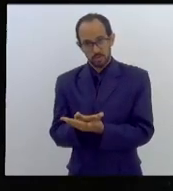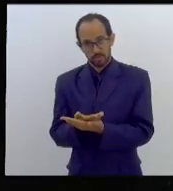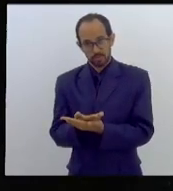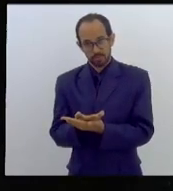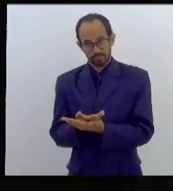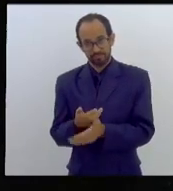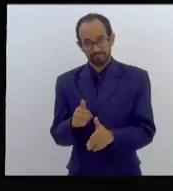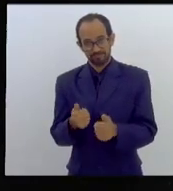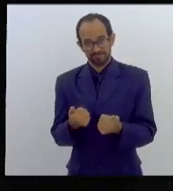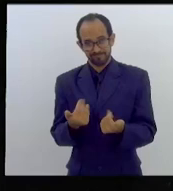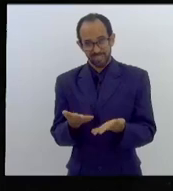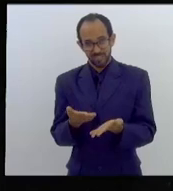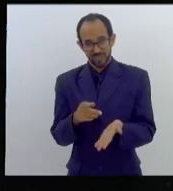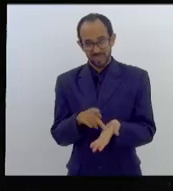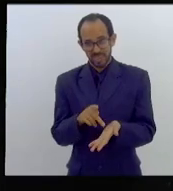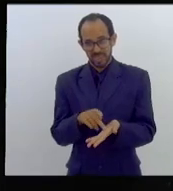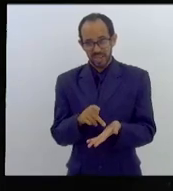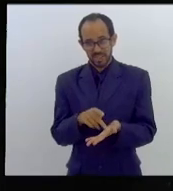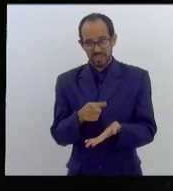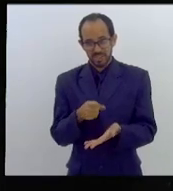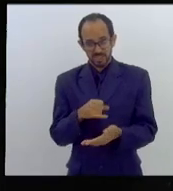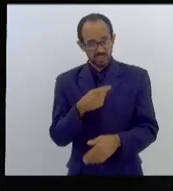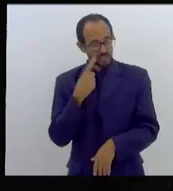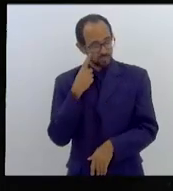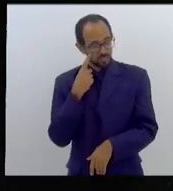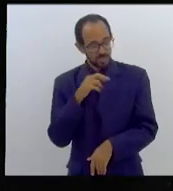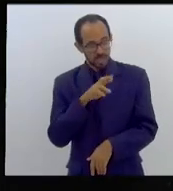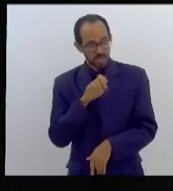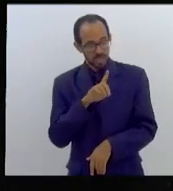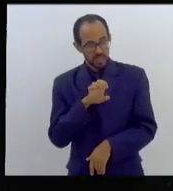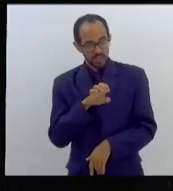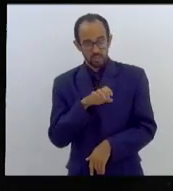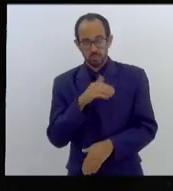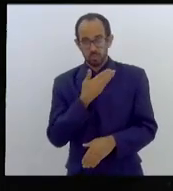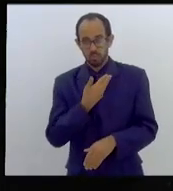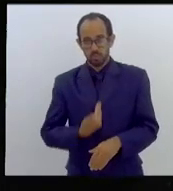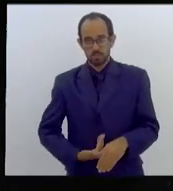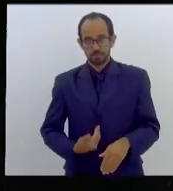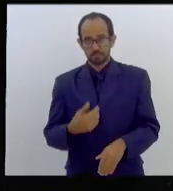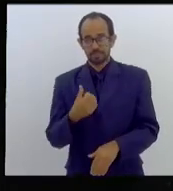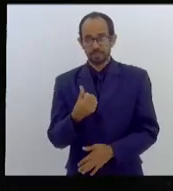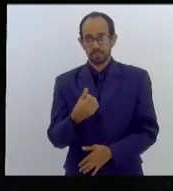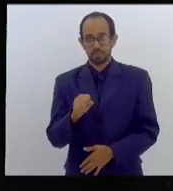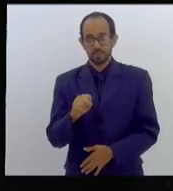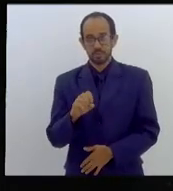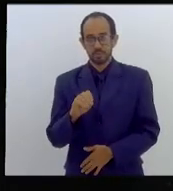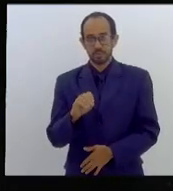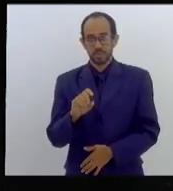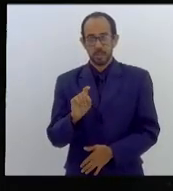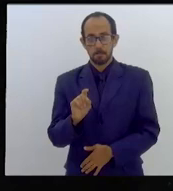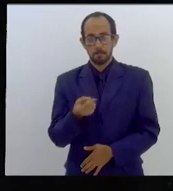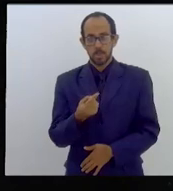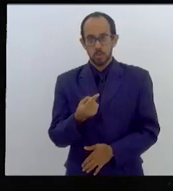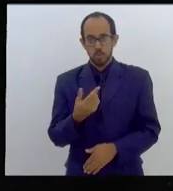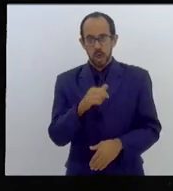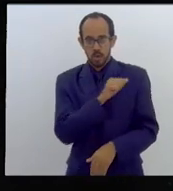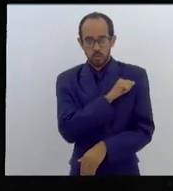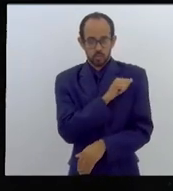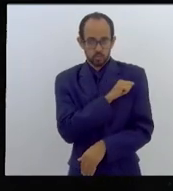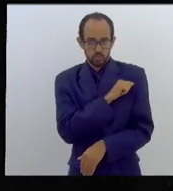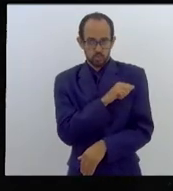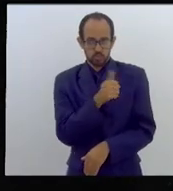quando a gente pensar que a rede pública estadual tem 680 mil alunos,